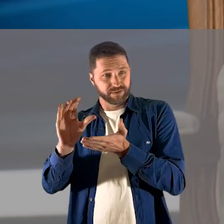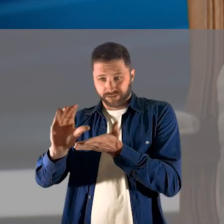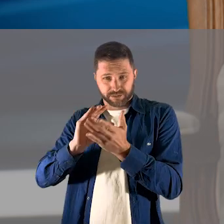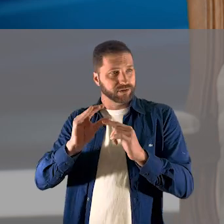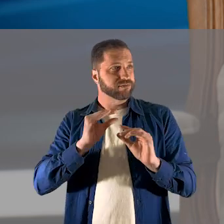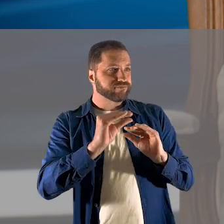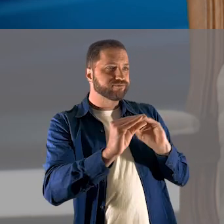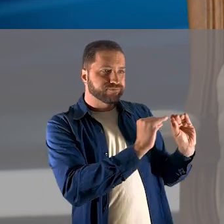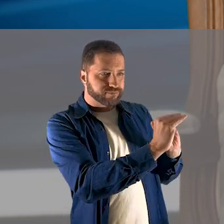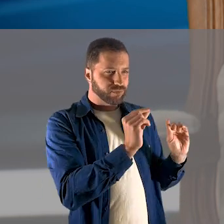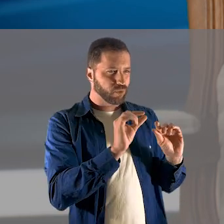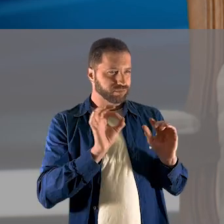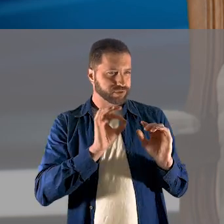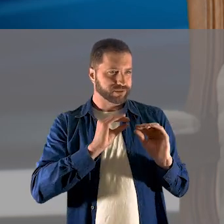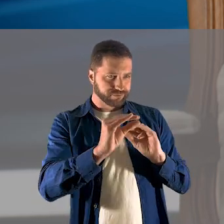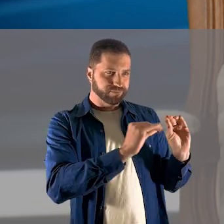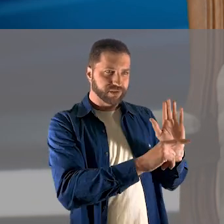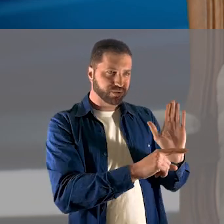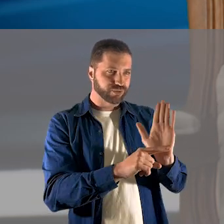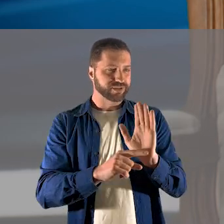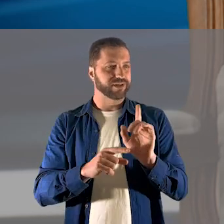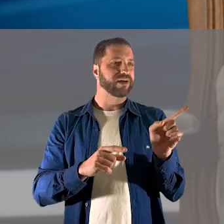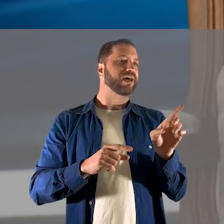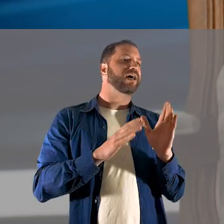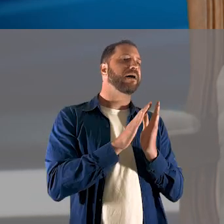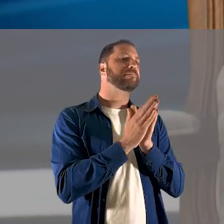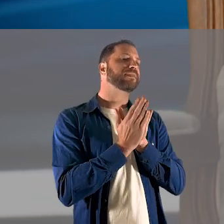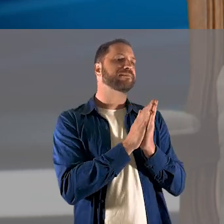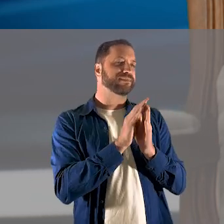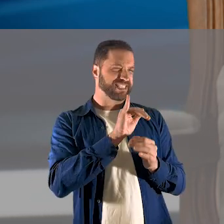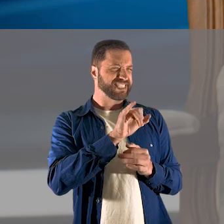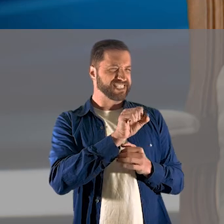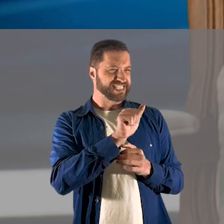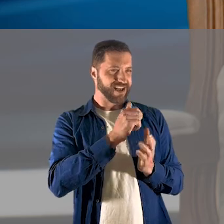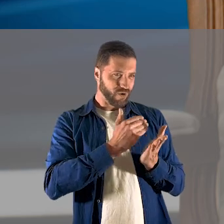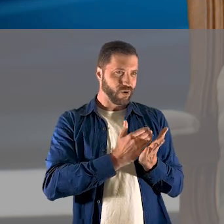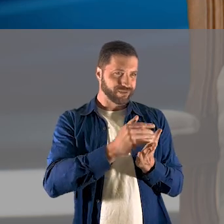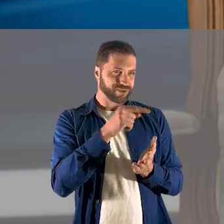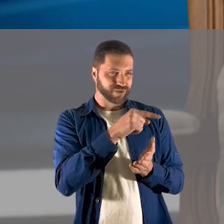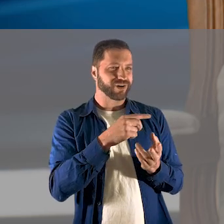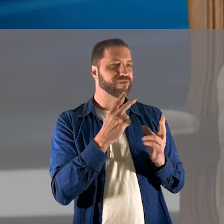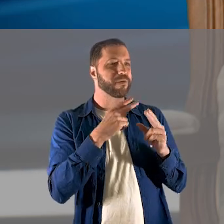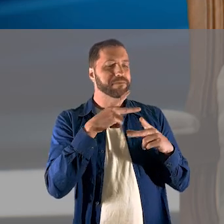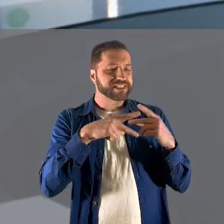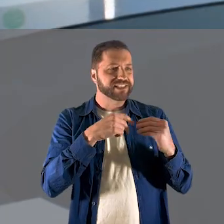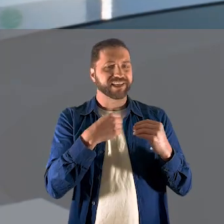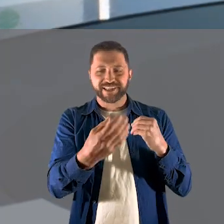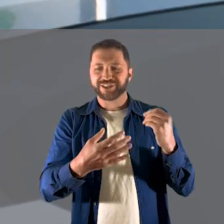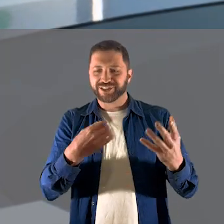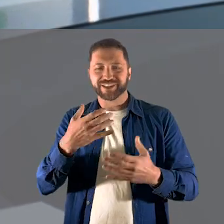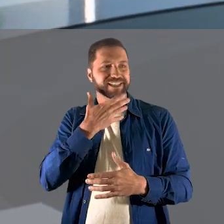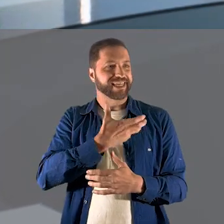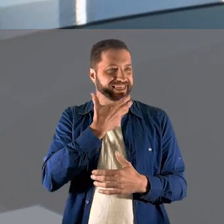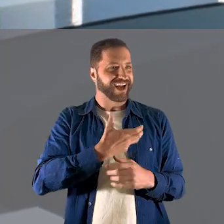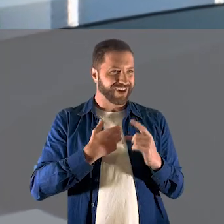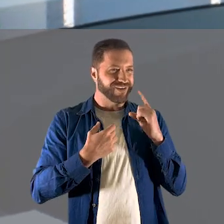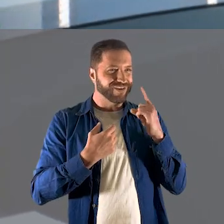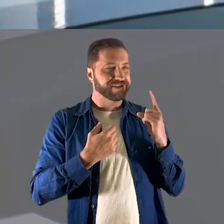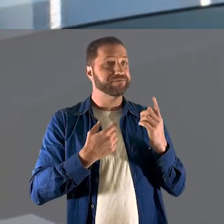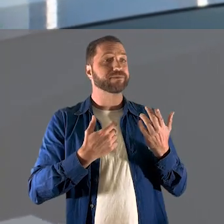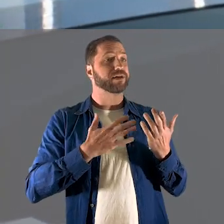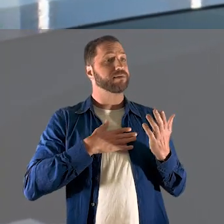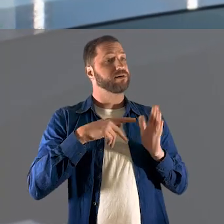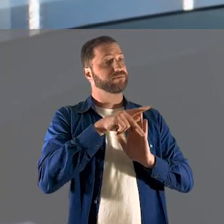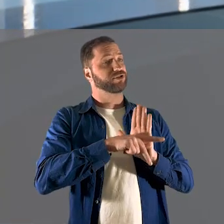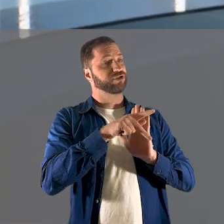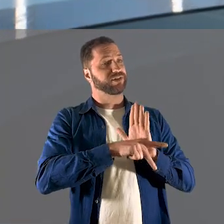dinheiro essas instituições quando eu fiz a babylisa ajudei de uma forma que foi totalmente sem fins lucrativos com presente de